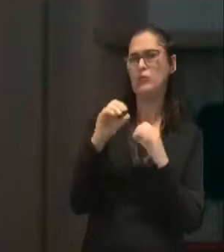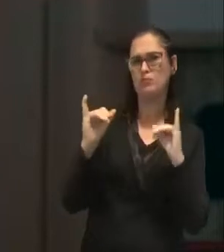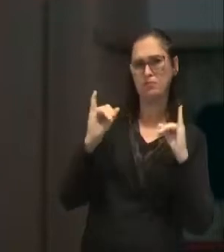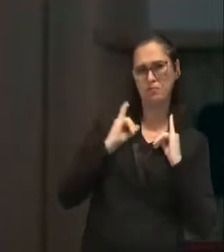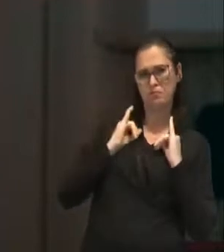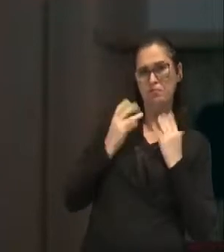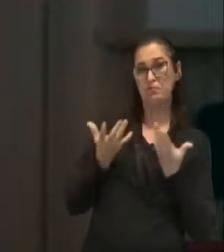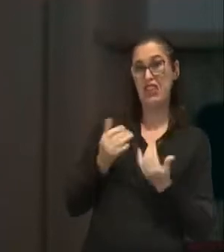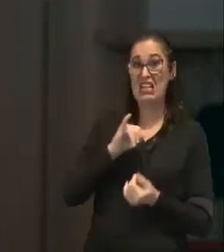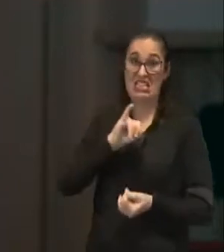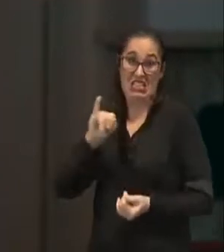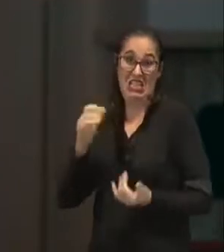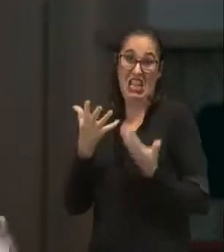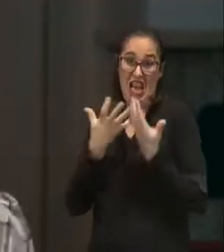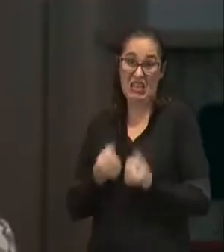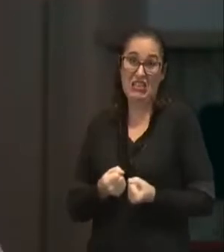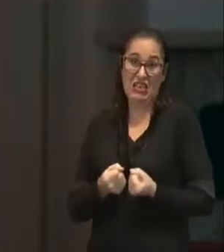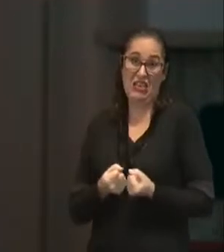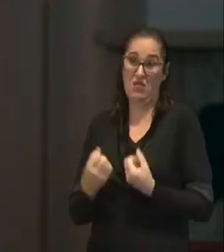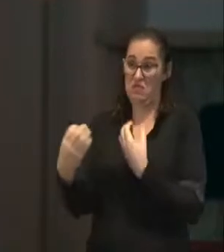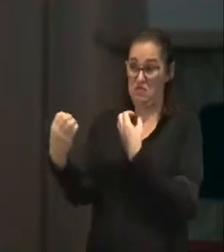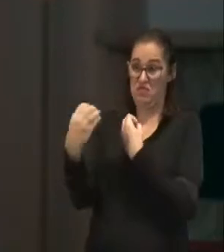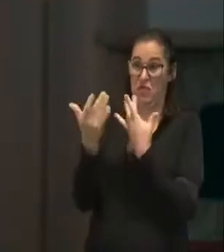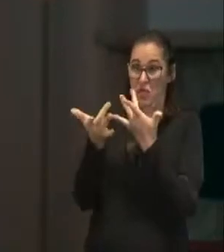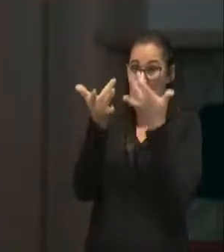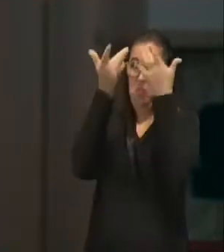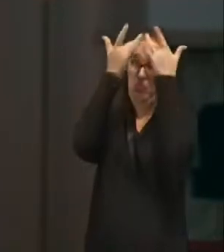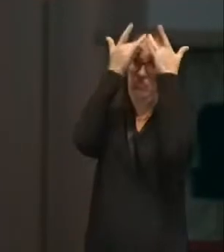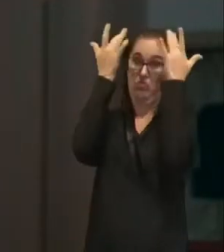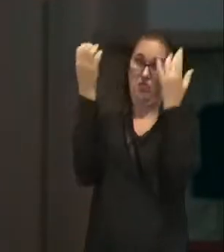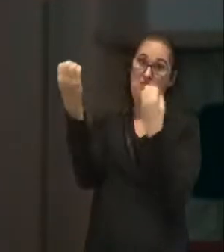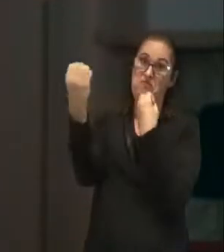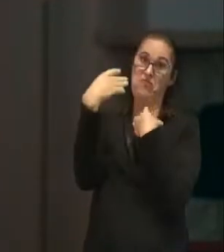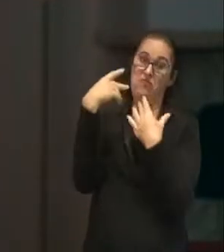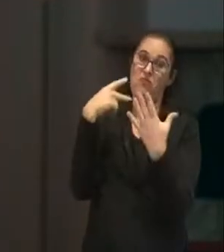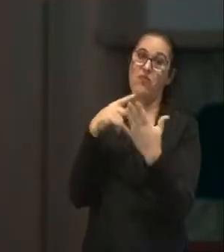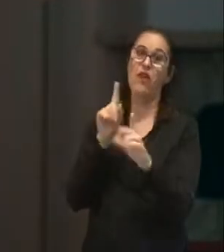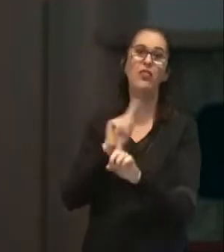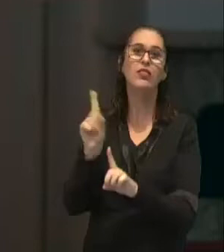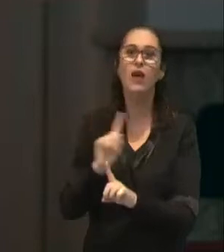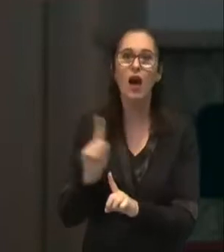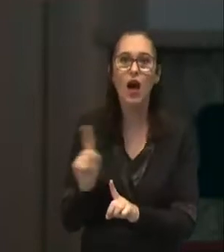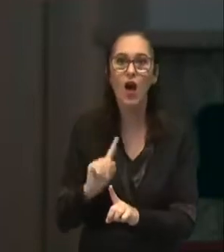é que o recebemos, se é que internalizamos aquelas verdades. Não, meu irmão.